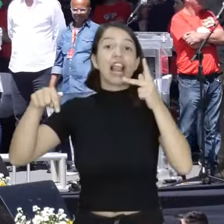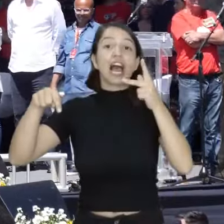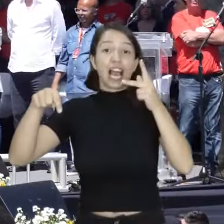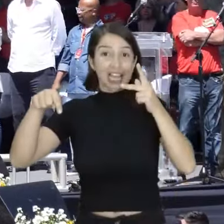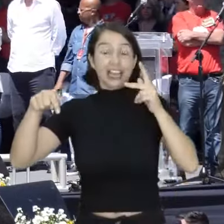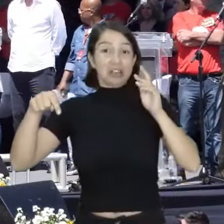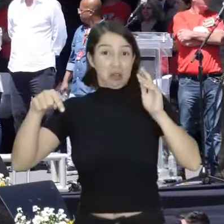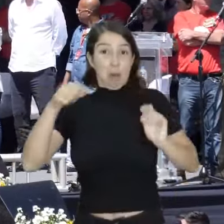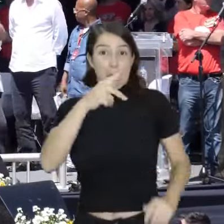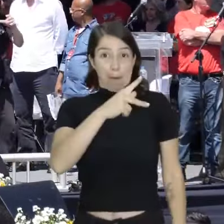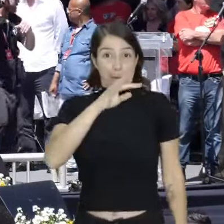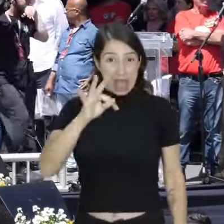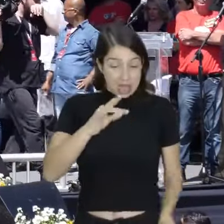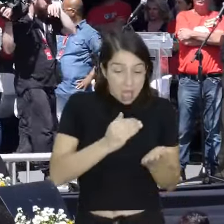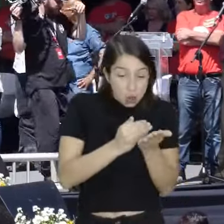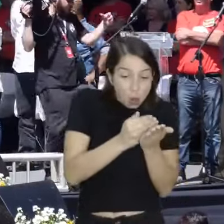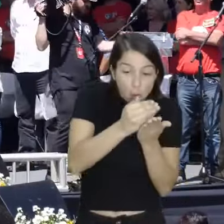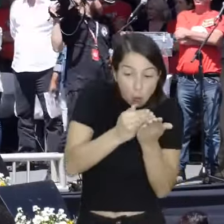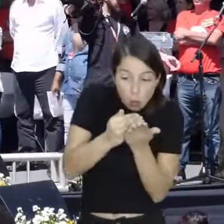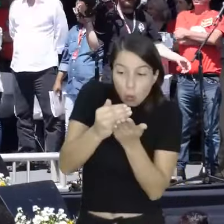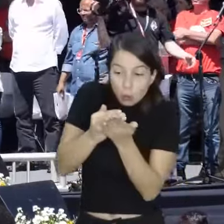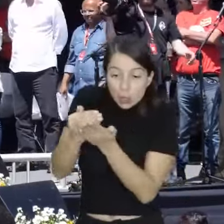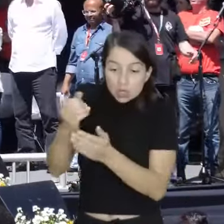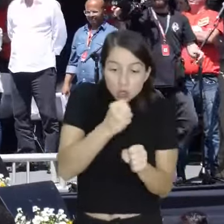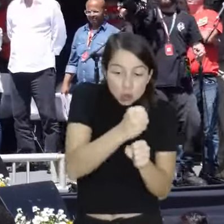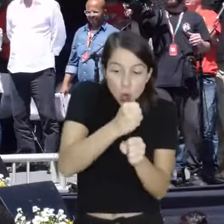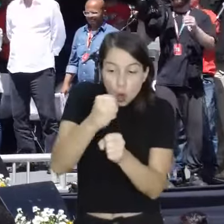São Francisco, eu e a Dilma fizemos